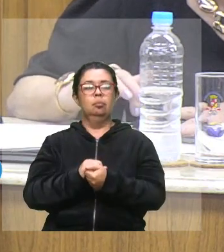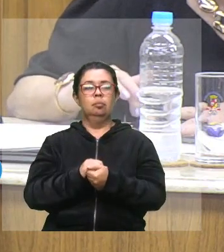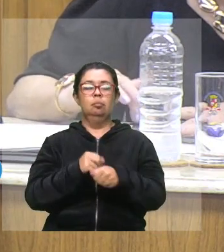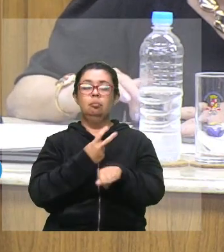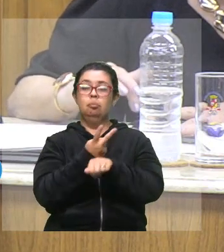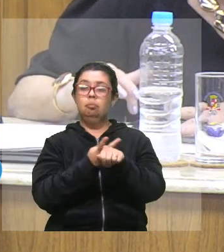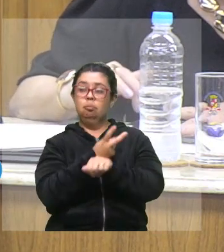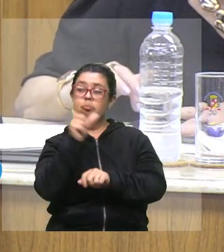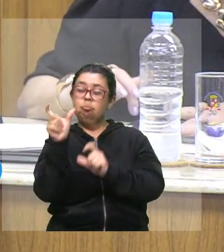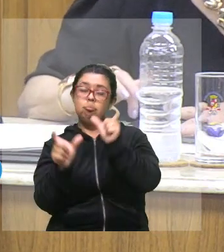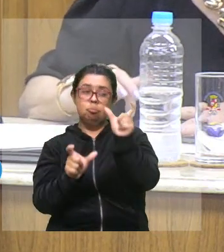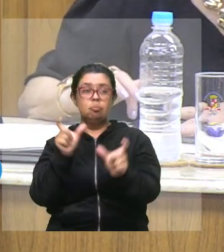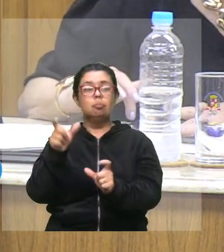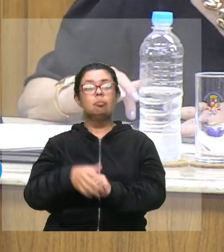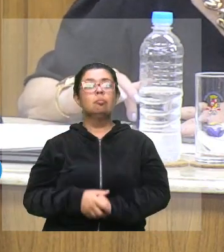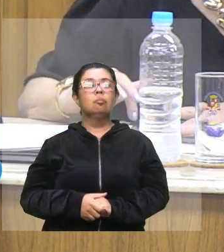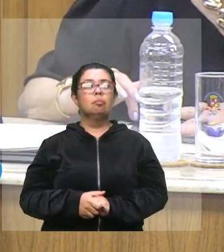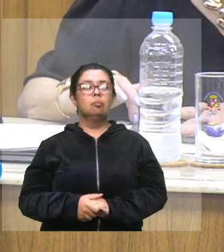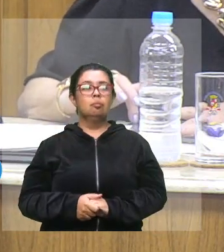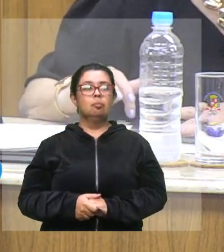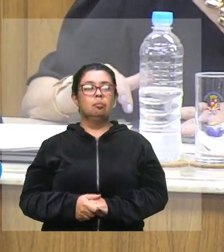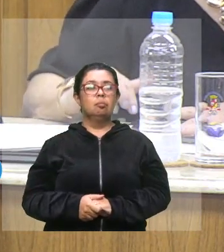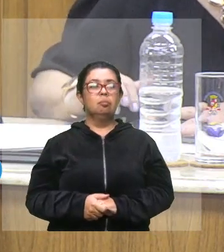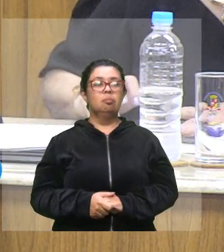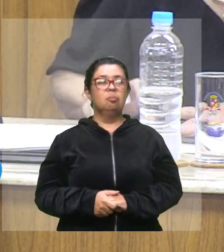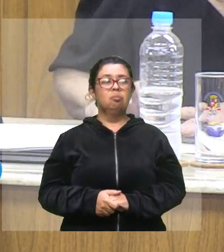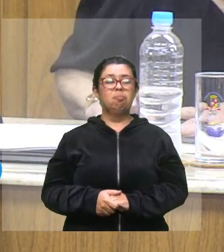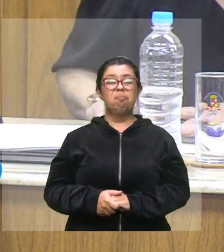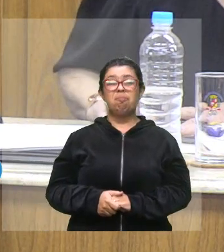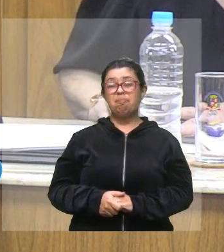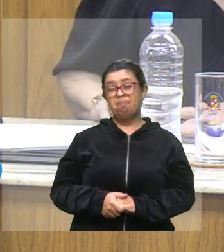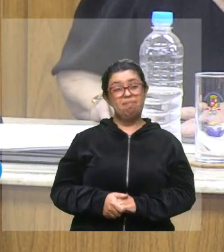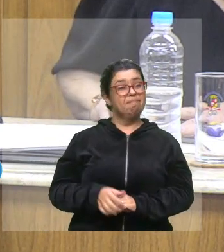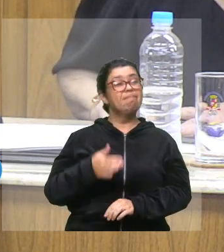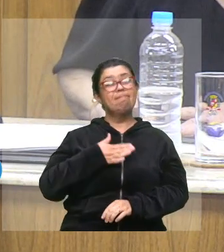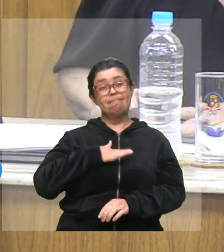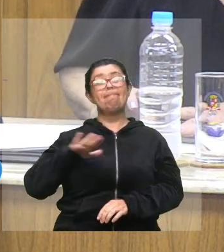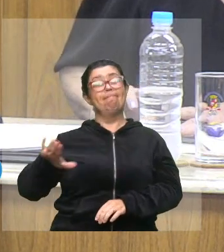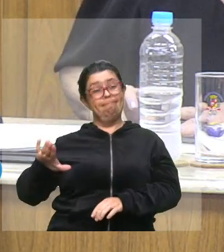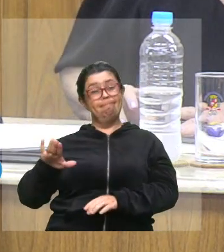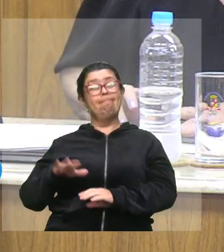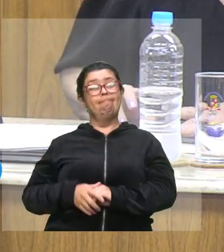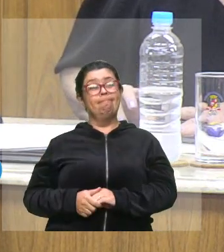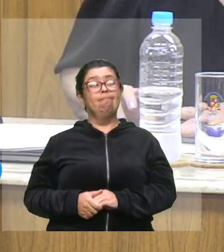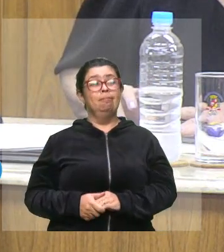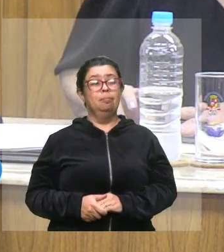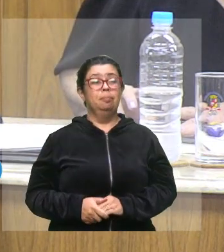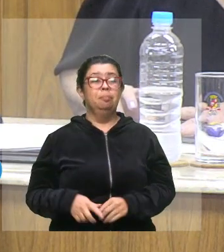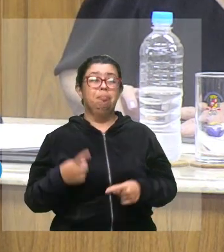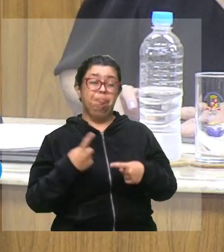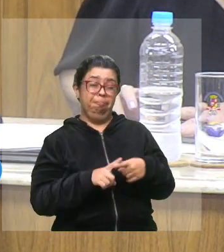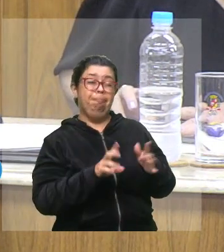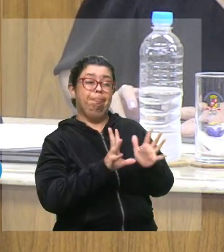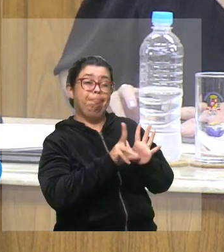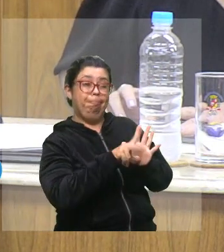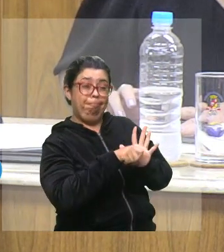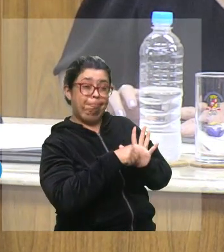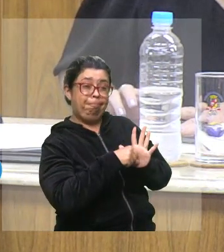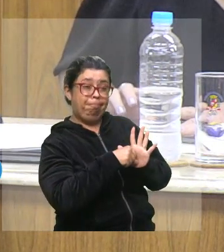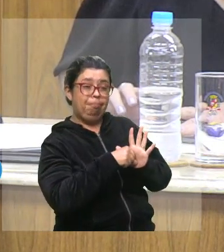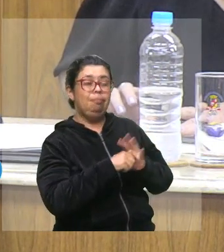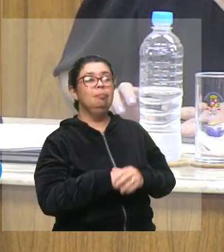alguns munícipes que, descontentes com a onda de furtos